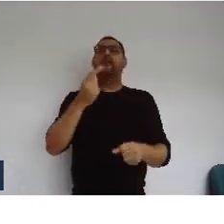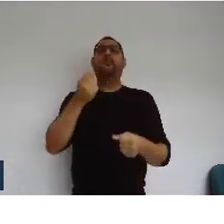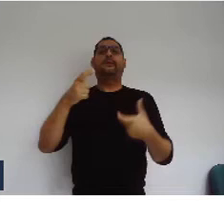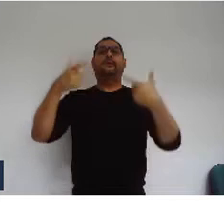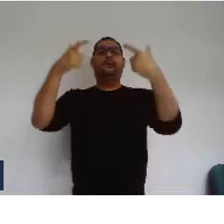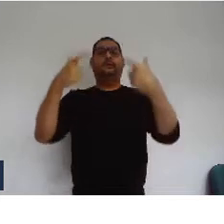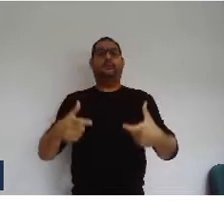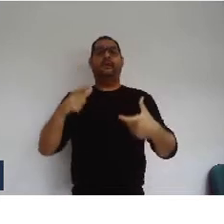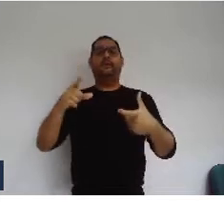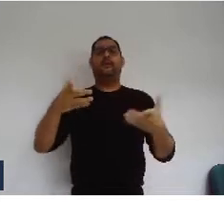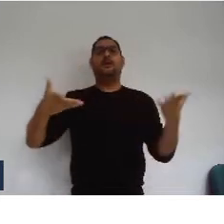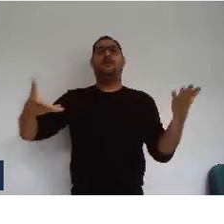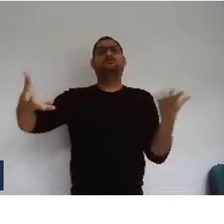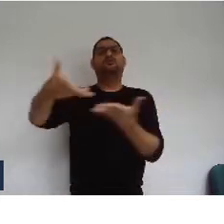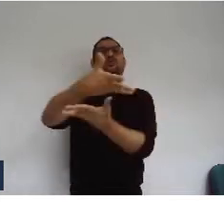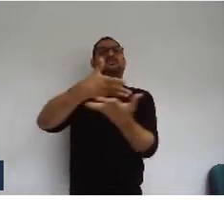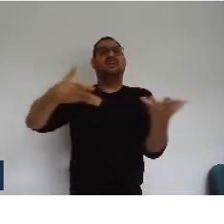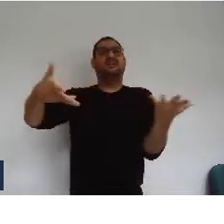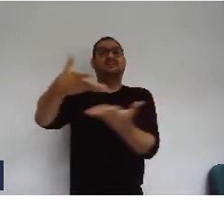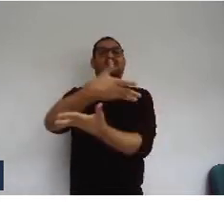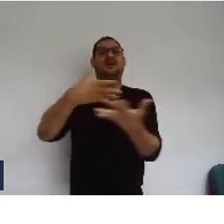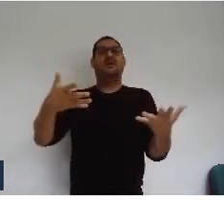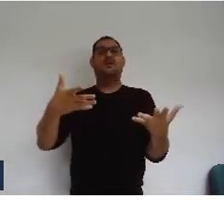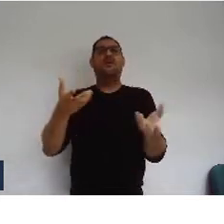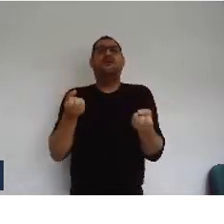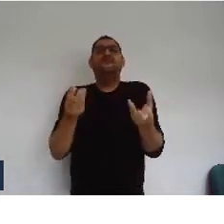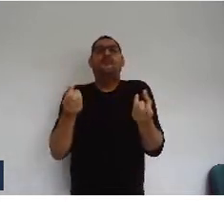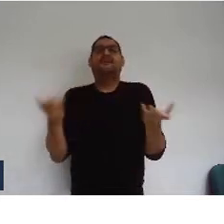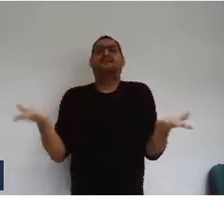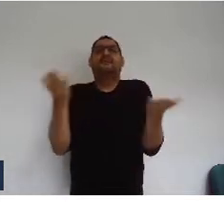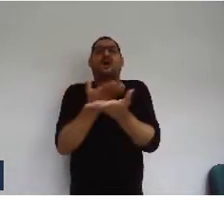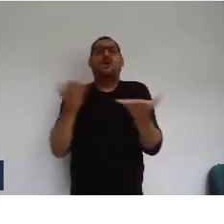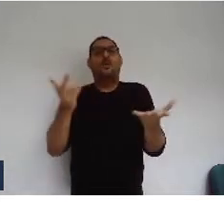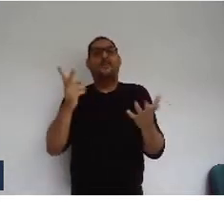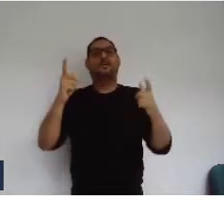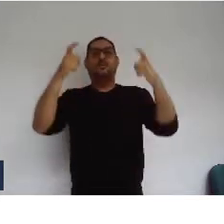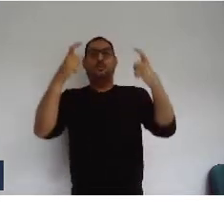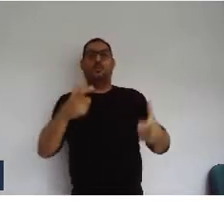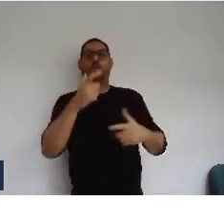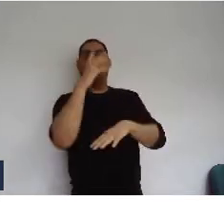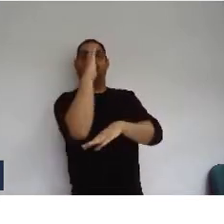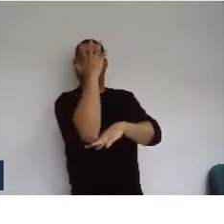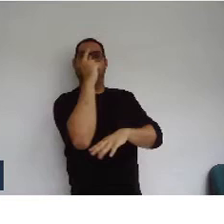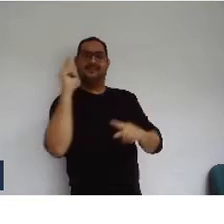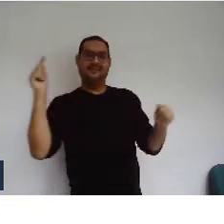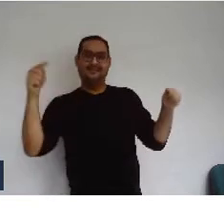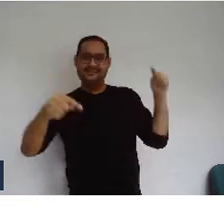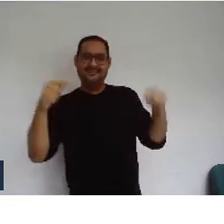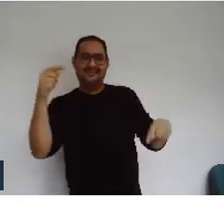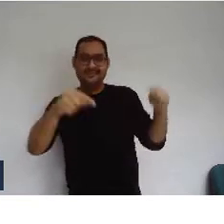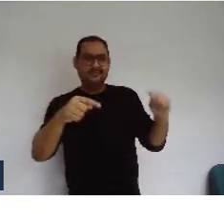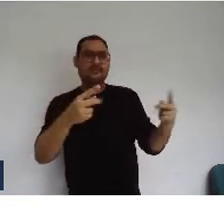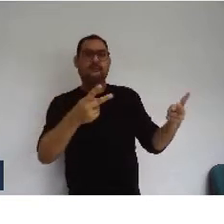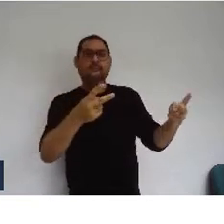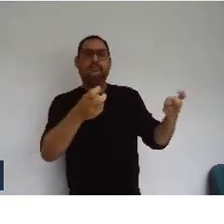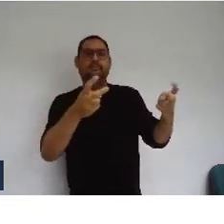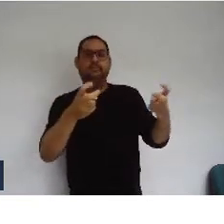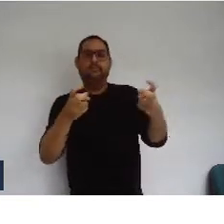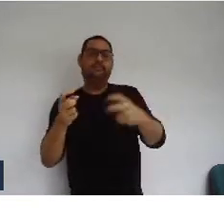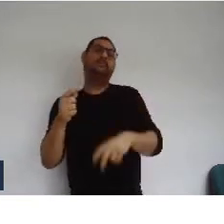de socialização importante, gerado na paisagem semiótica, que colabora na